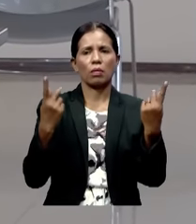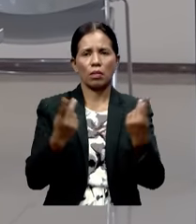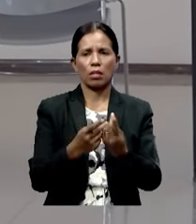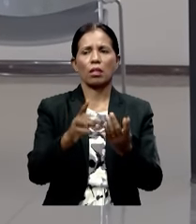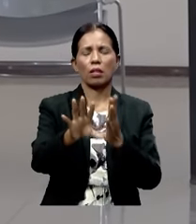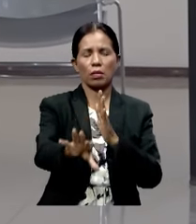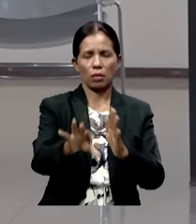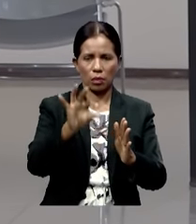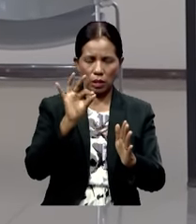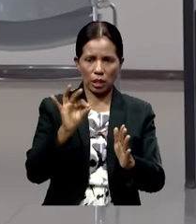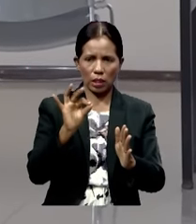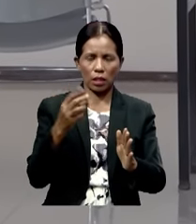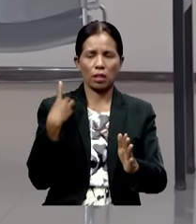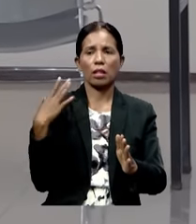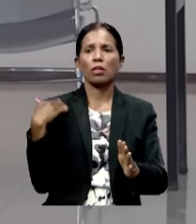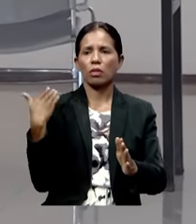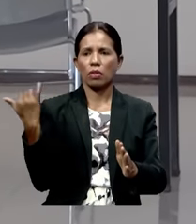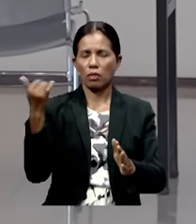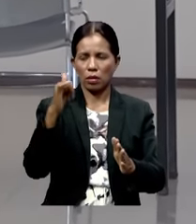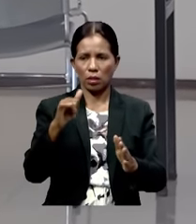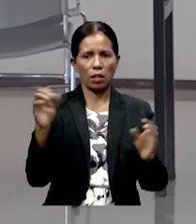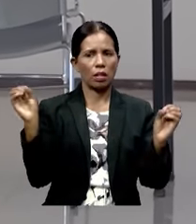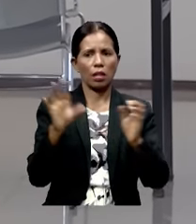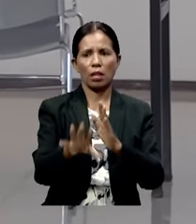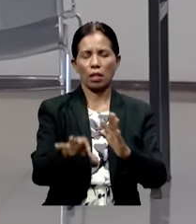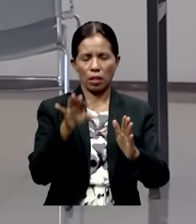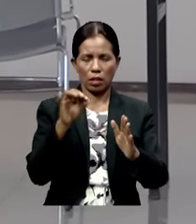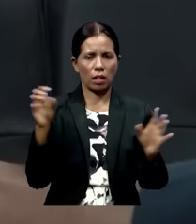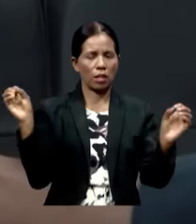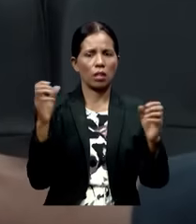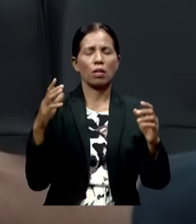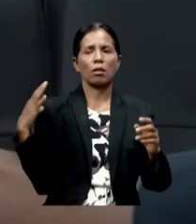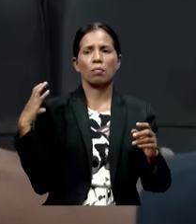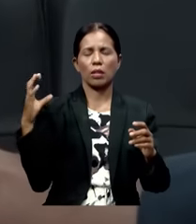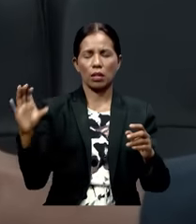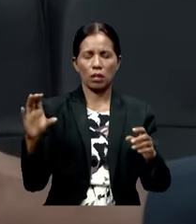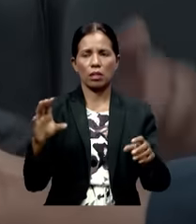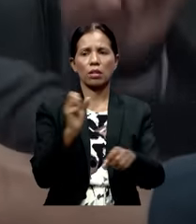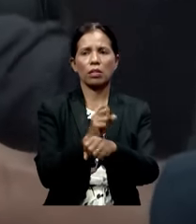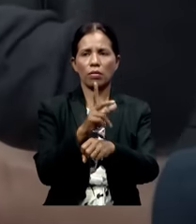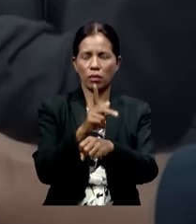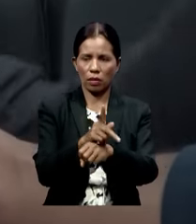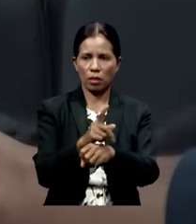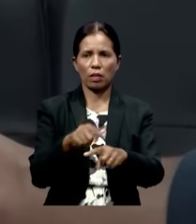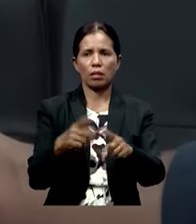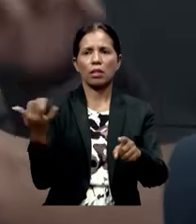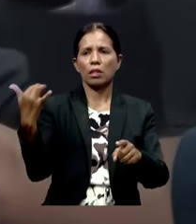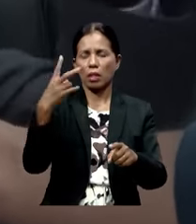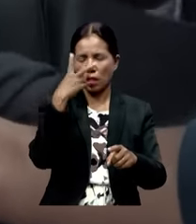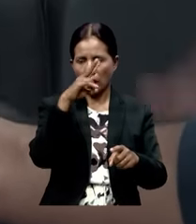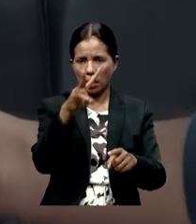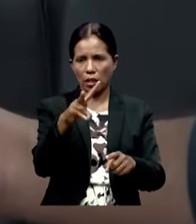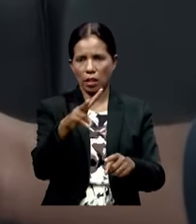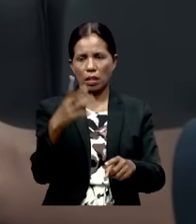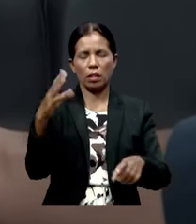hili ita ninia joven serne atu la hili ne la os competencias se fope maka recomenda mai be sir harede iha